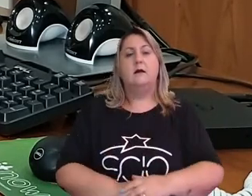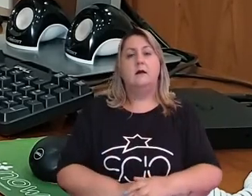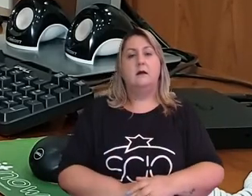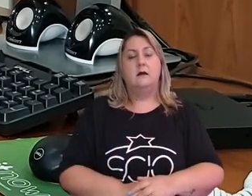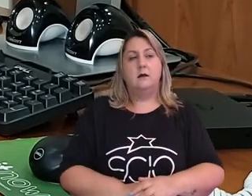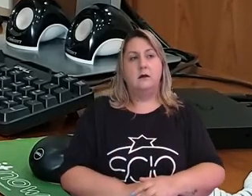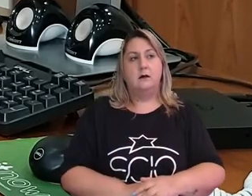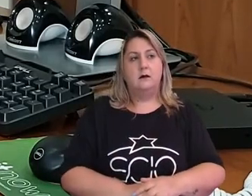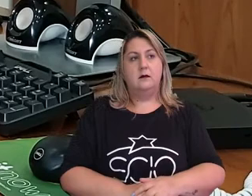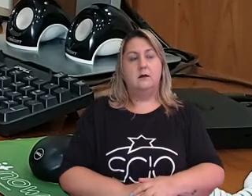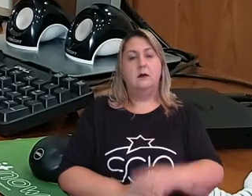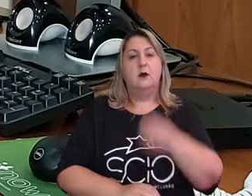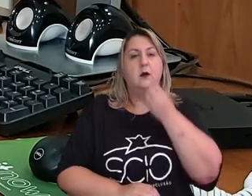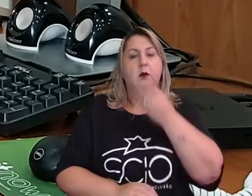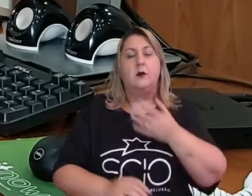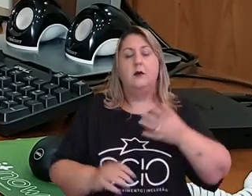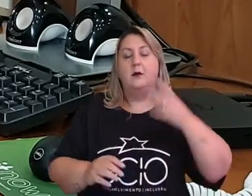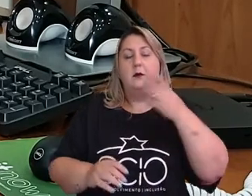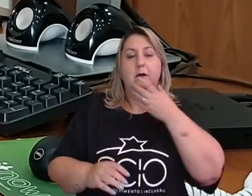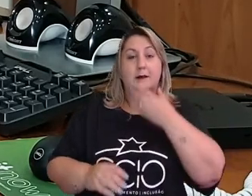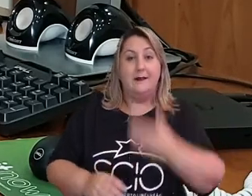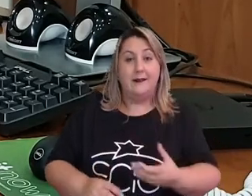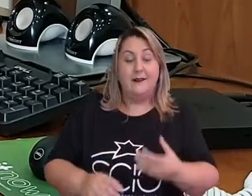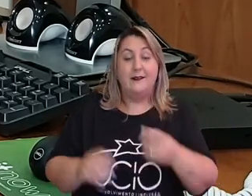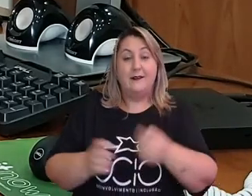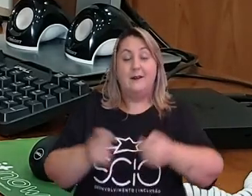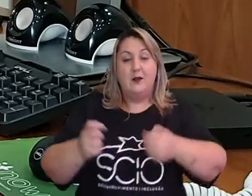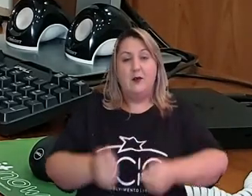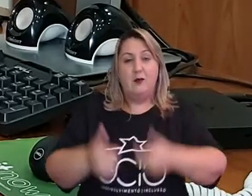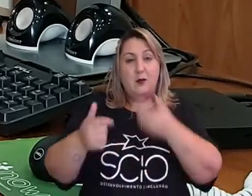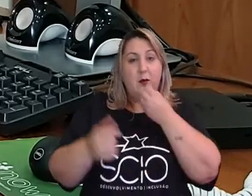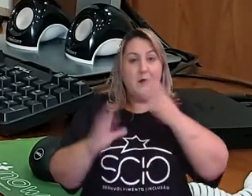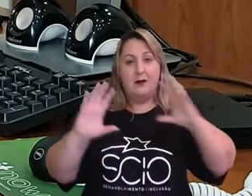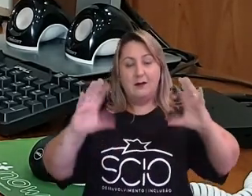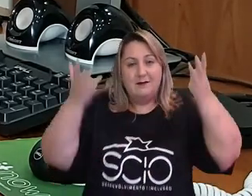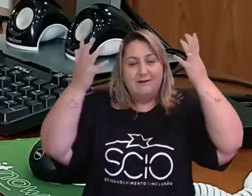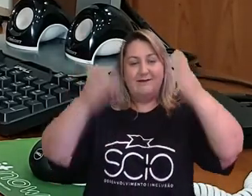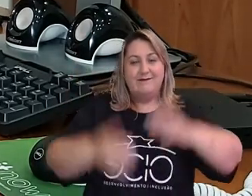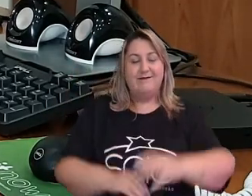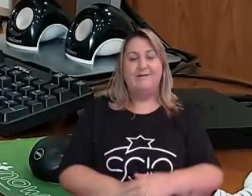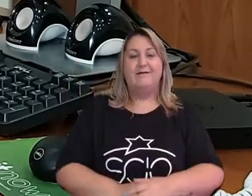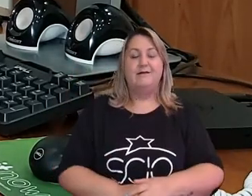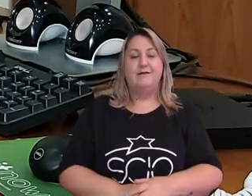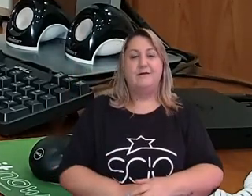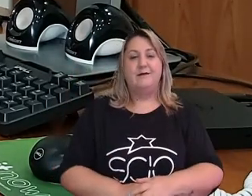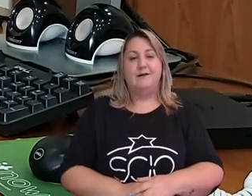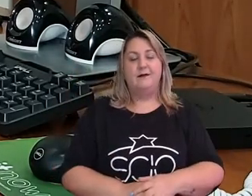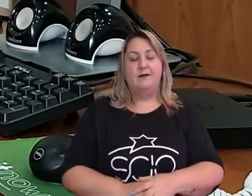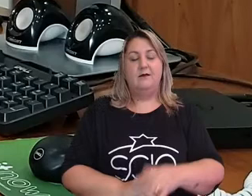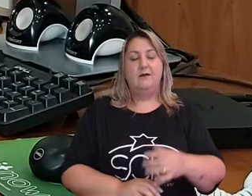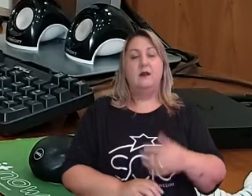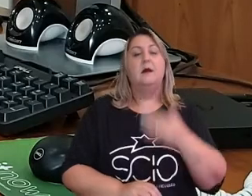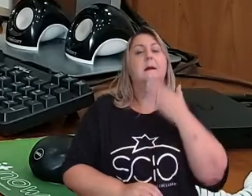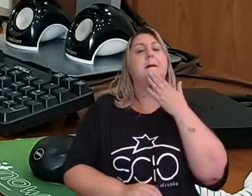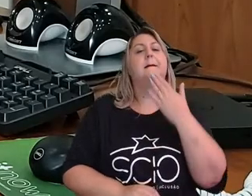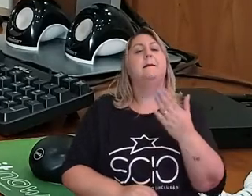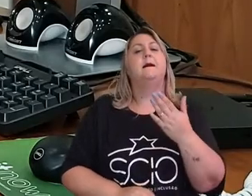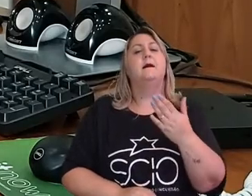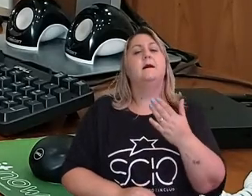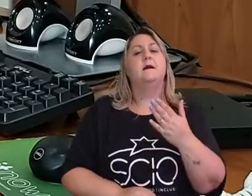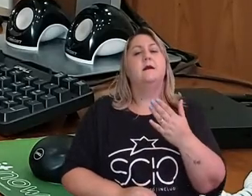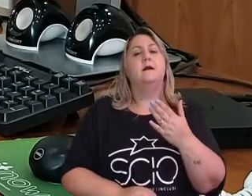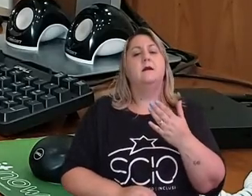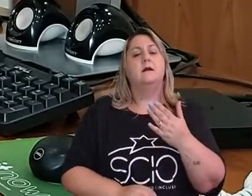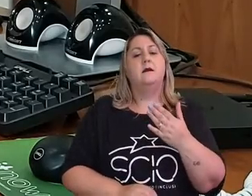já dando aí boas festas, esse momento que a gente se aproxima de final do ano, né, as celebrações, eu peço a vocês encarecidamente,